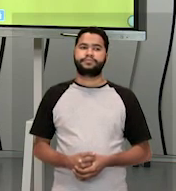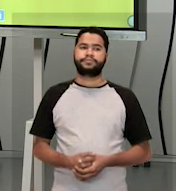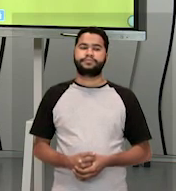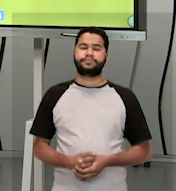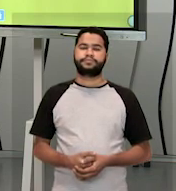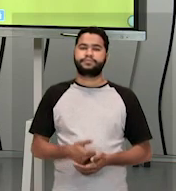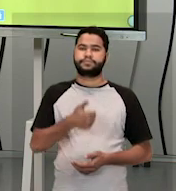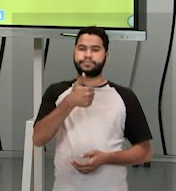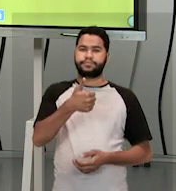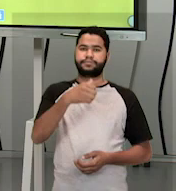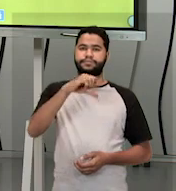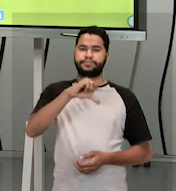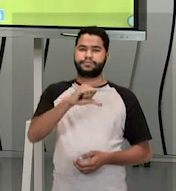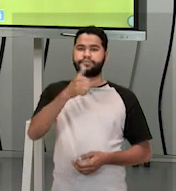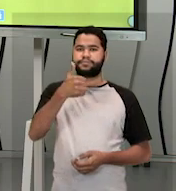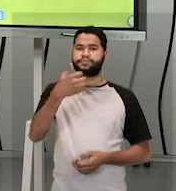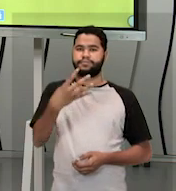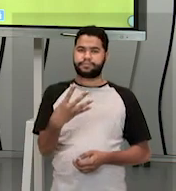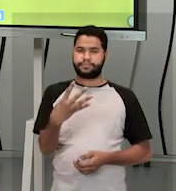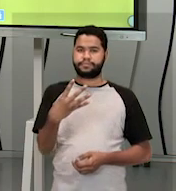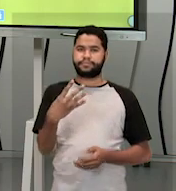Em 1914,